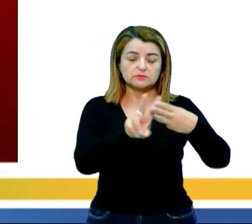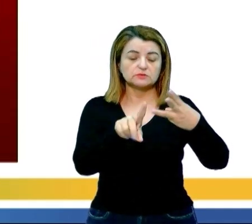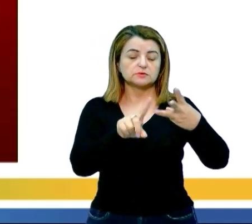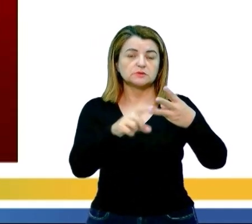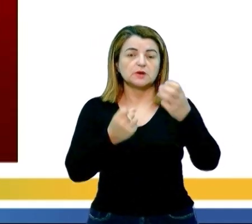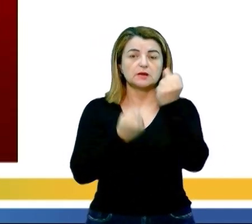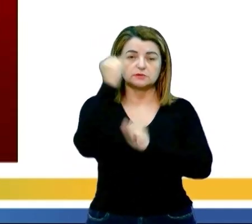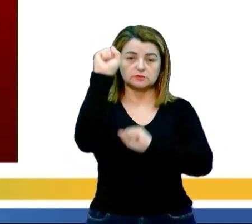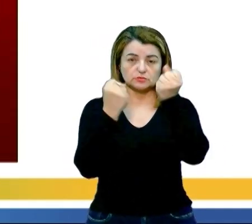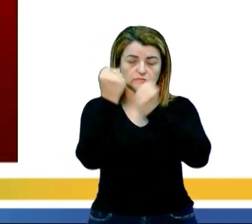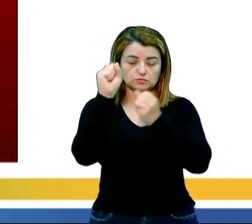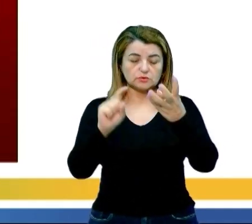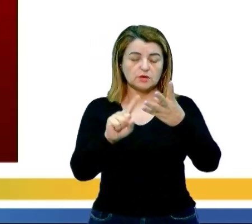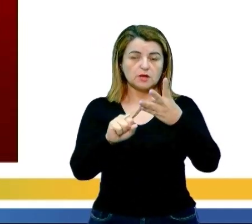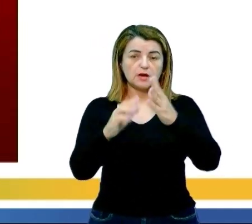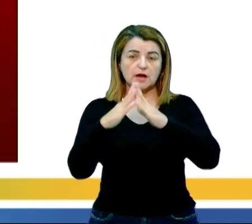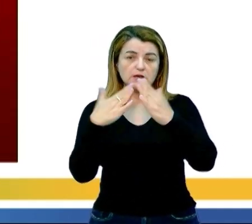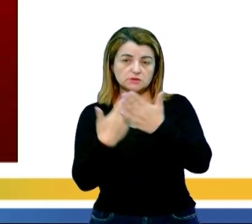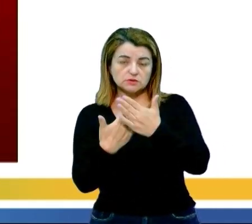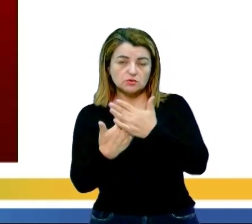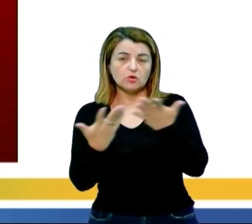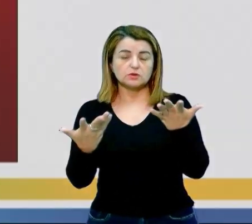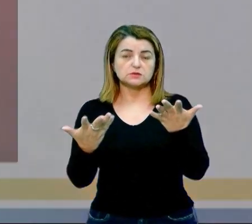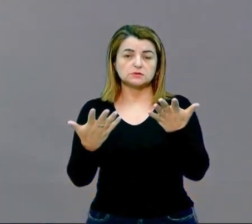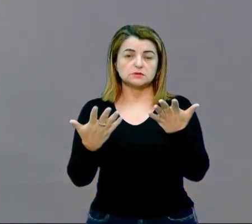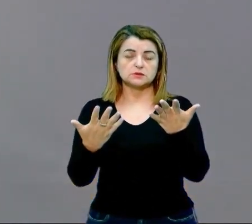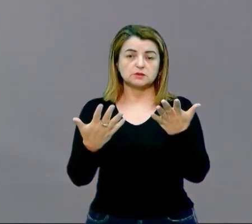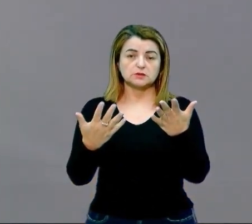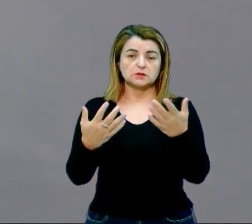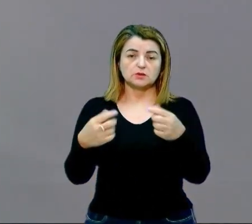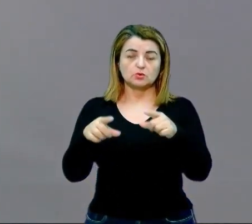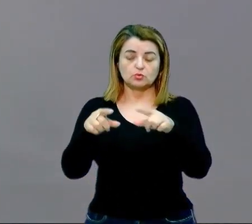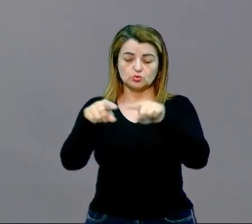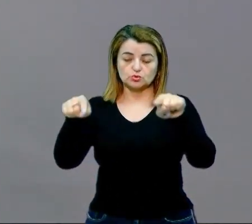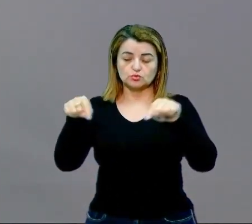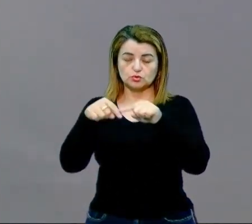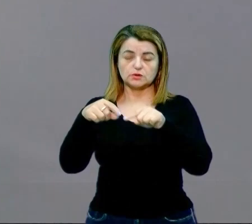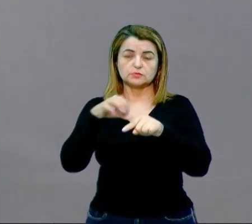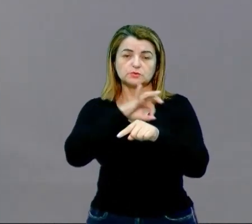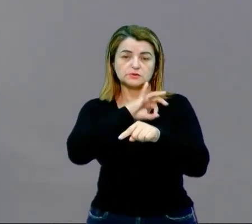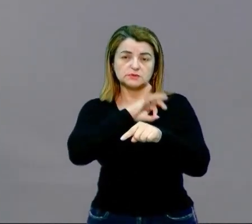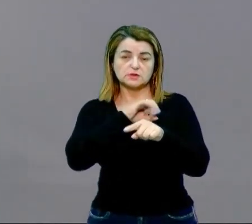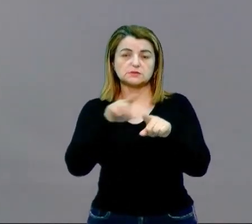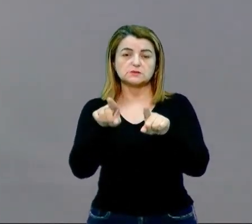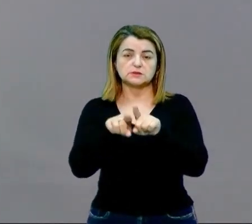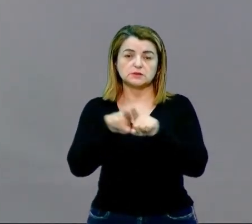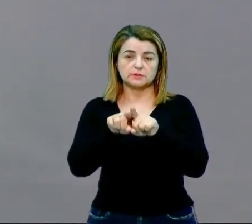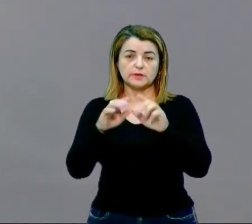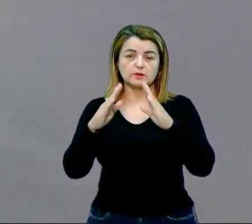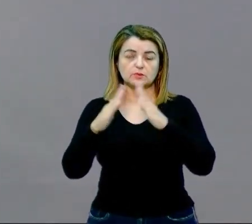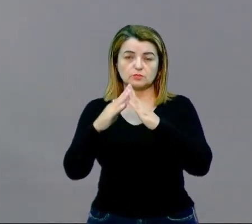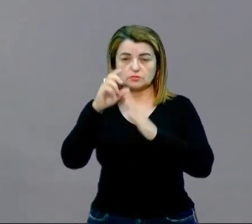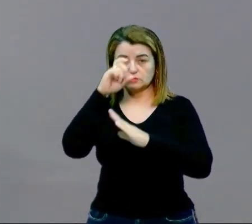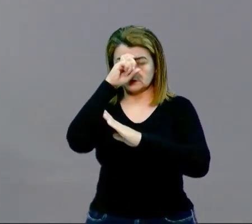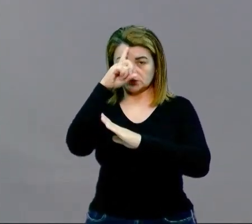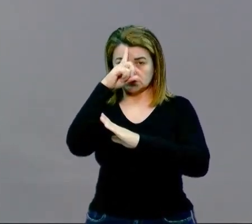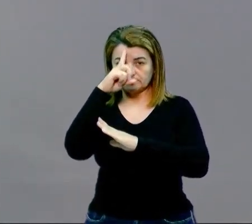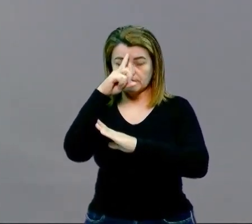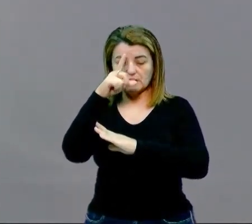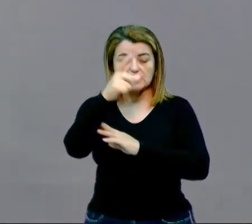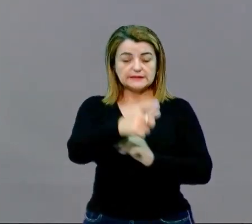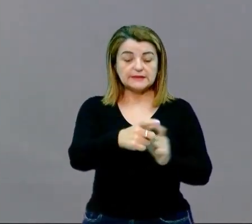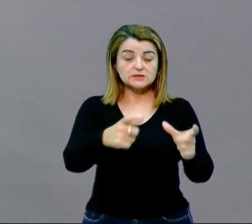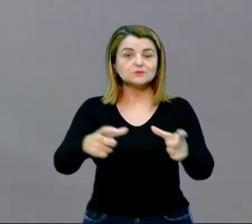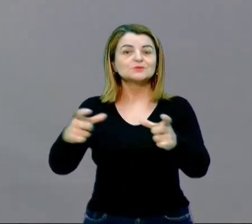as escolas, quartéis e hospitais. Nesses locais, a gente tem que cumprir horário, a gente tem que